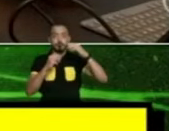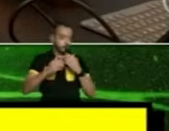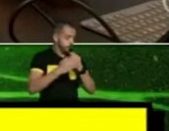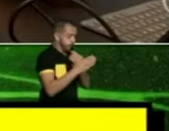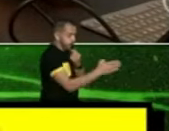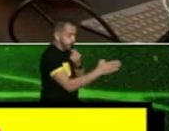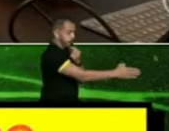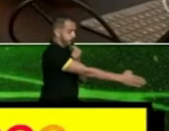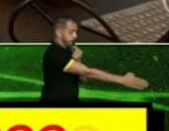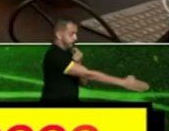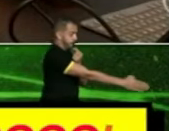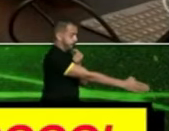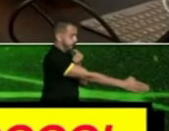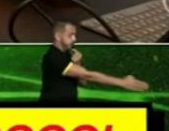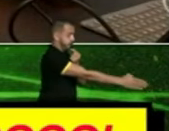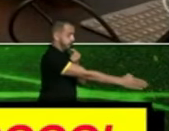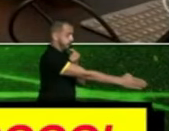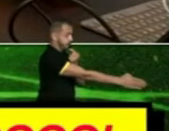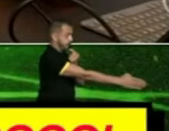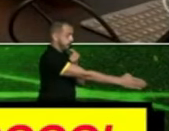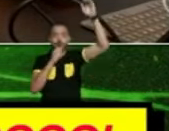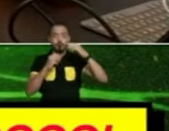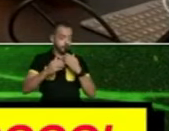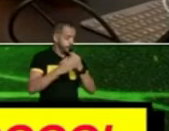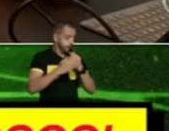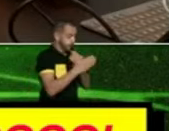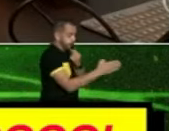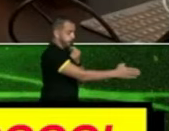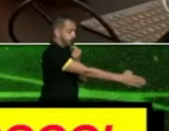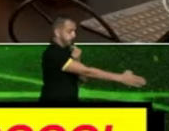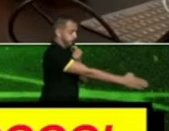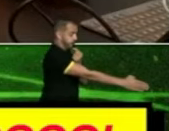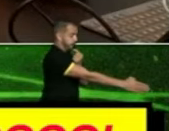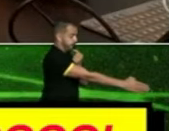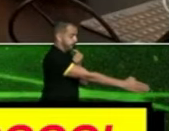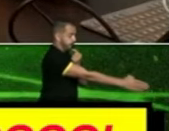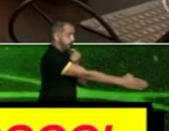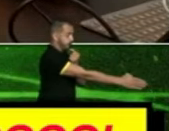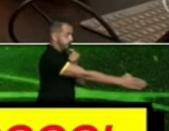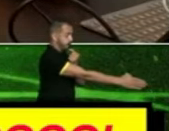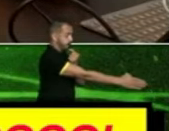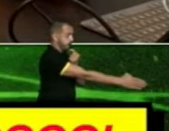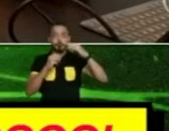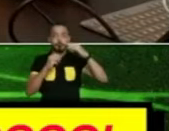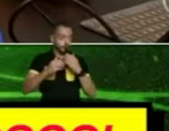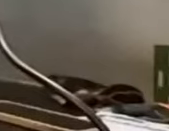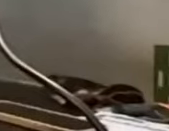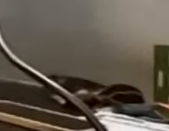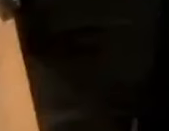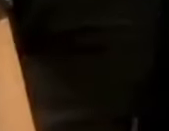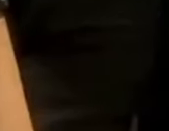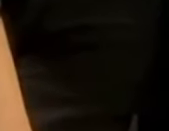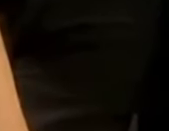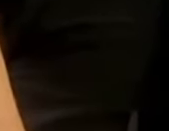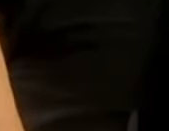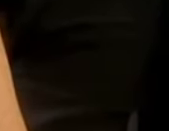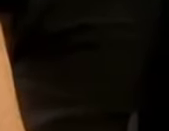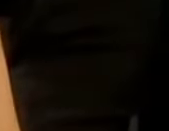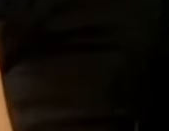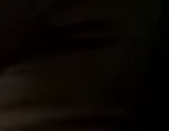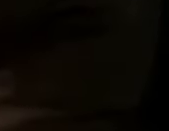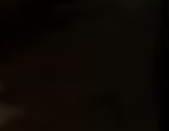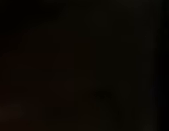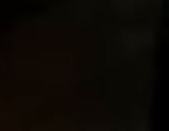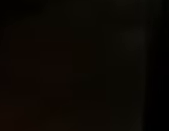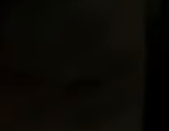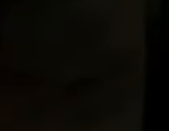lá dentro é gol do Galo Hulk decisivo 2 a 1 até aqui Guinho o contra-ataque do Galo